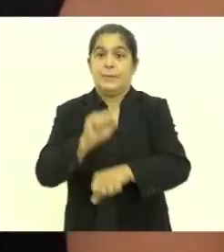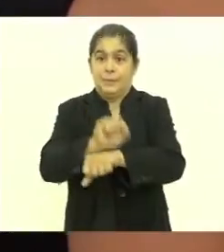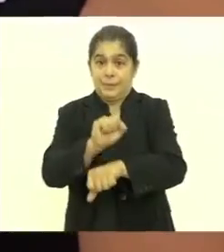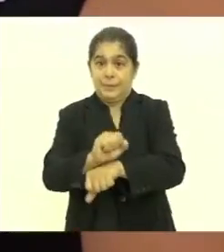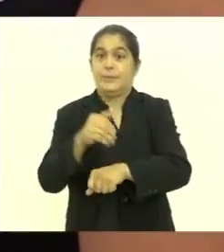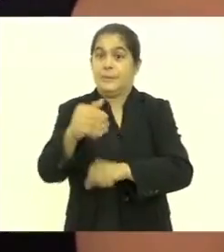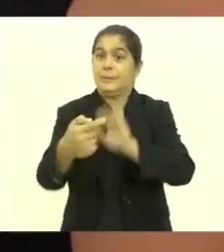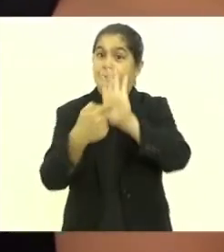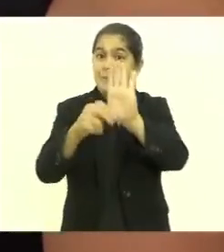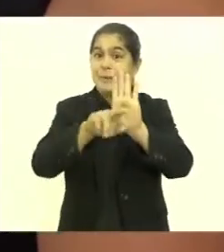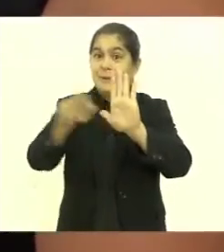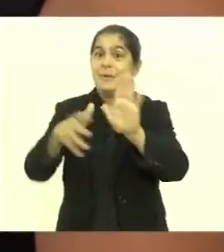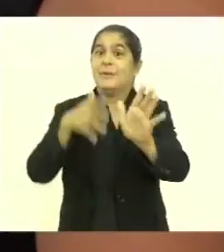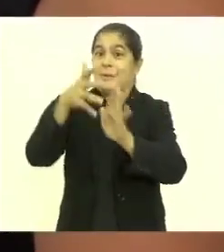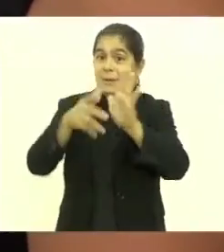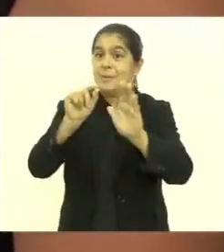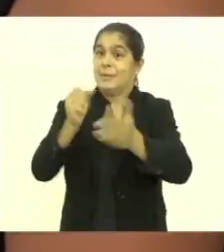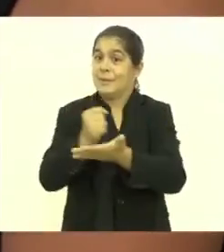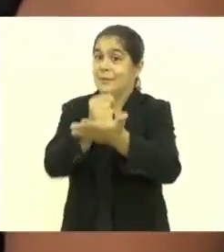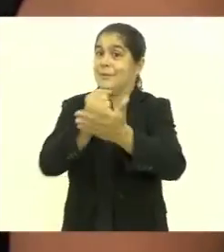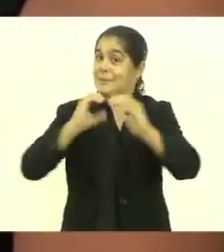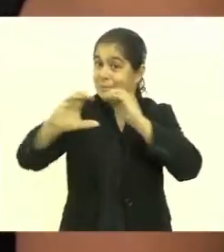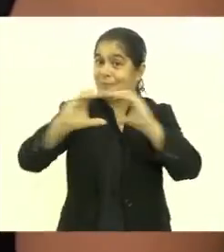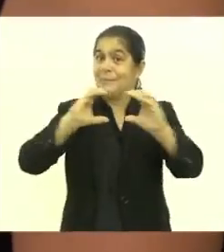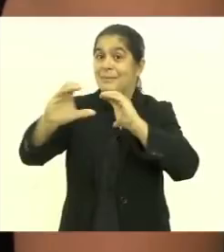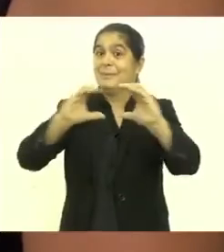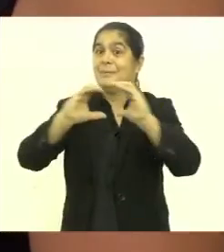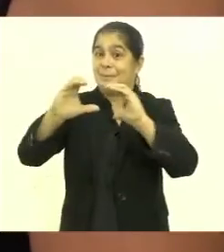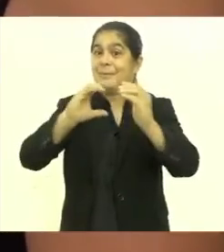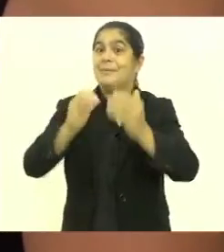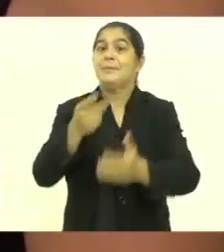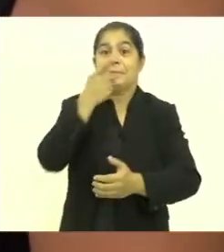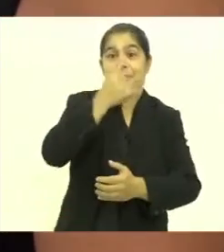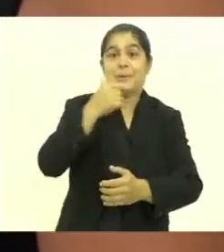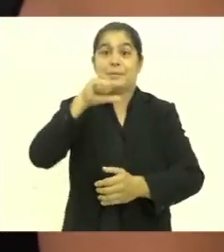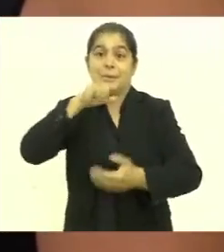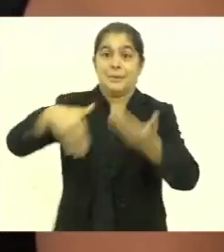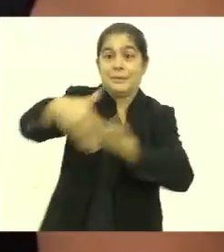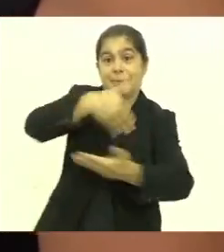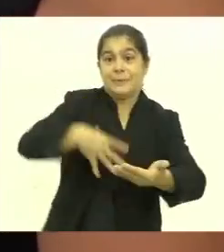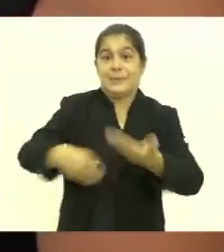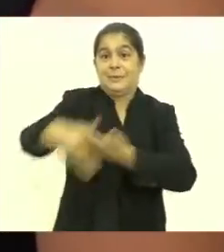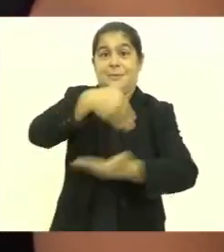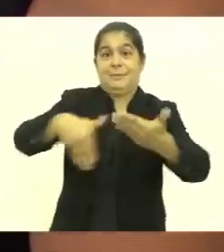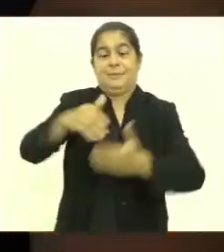Depois do intervalo, o Inclusão em Foco vai mostrar como a Libra está ajudando na comunicação entre